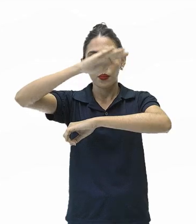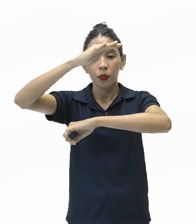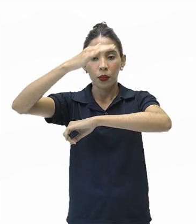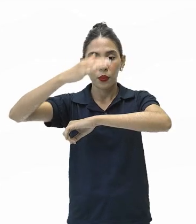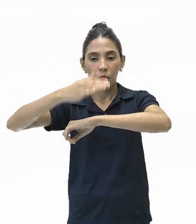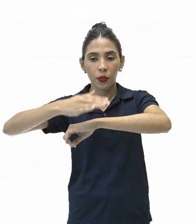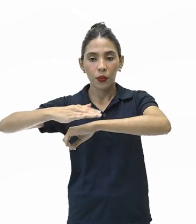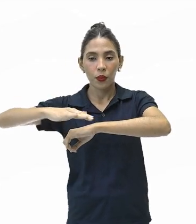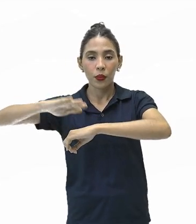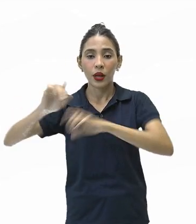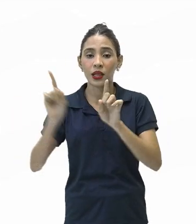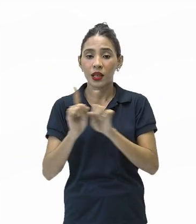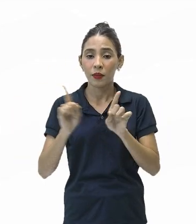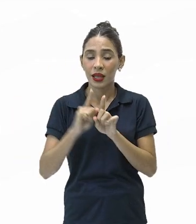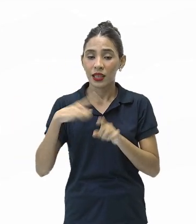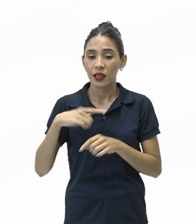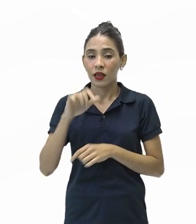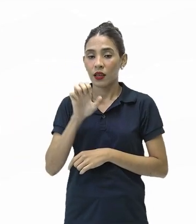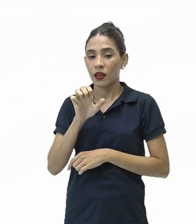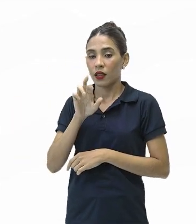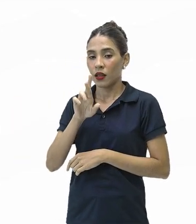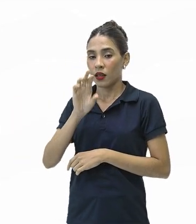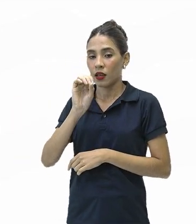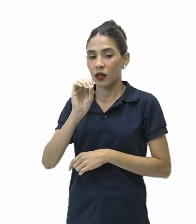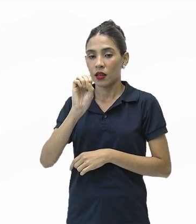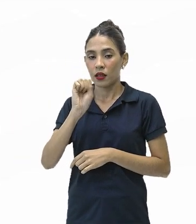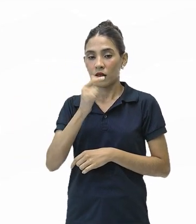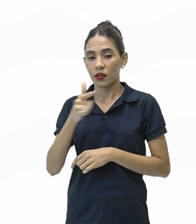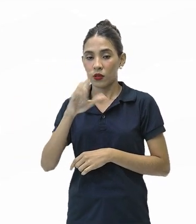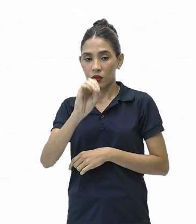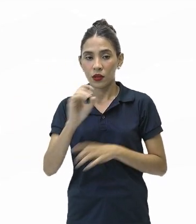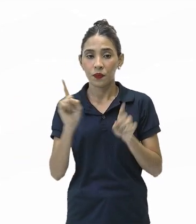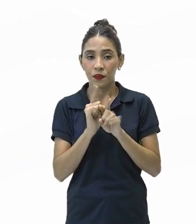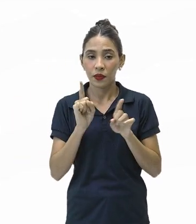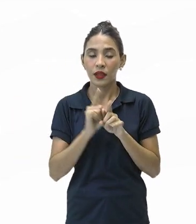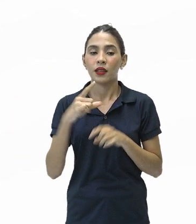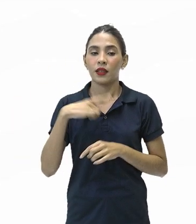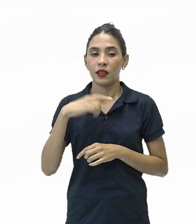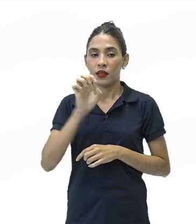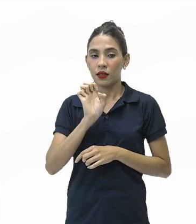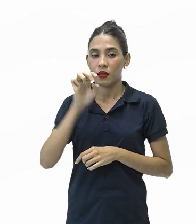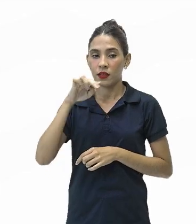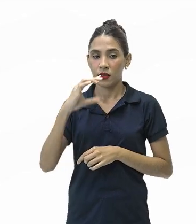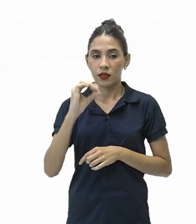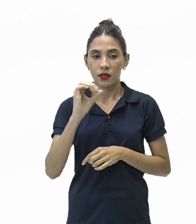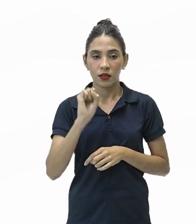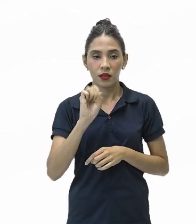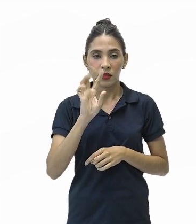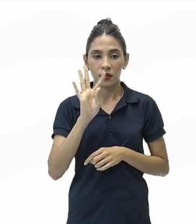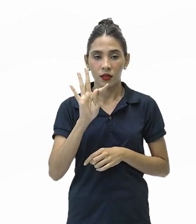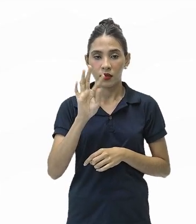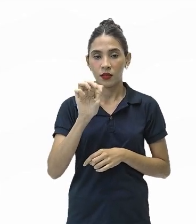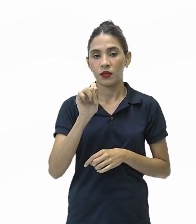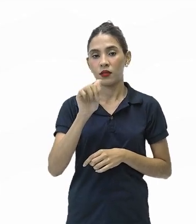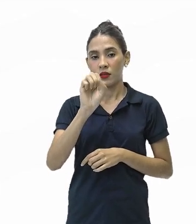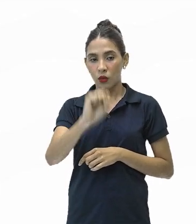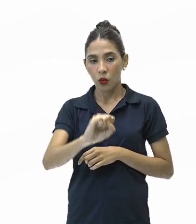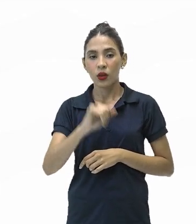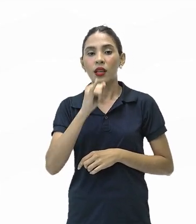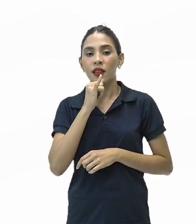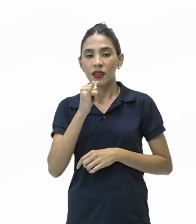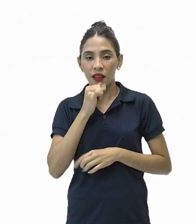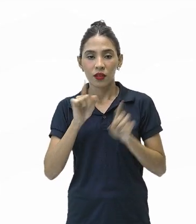característica deles, e sujeitos à erosão. Ainda temos aí as encostas, né, com declividade